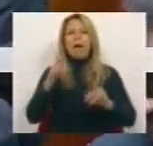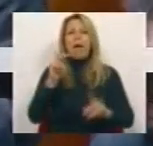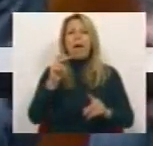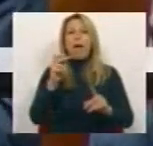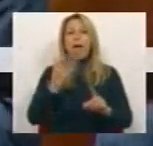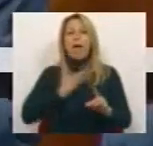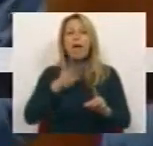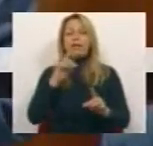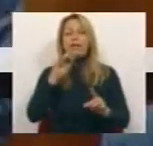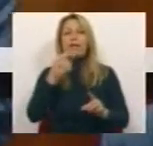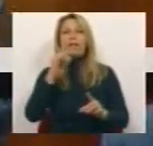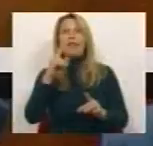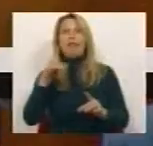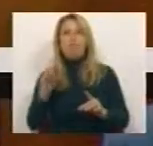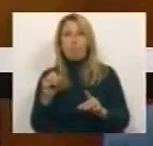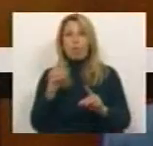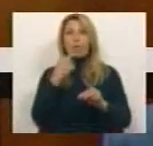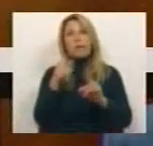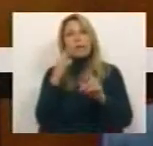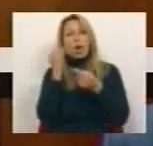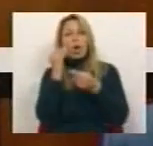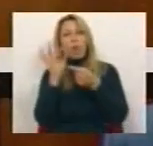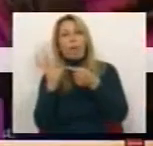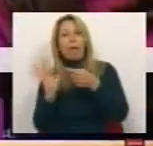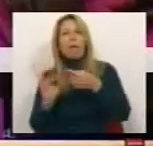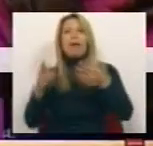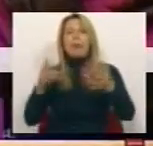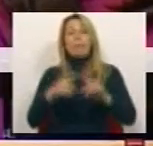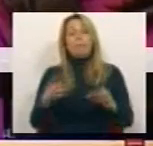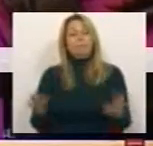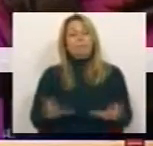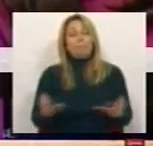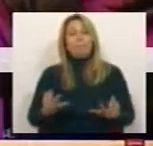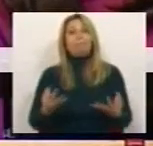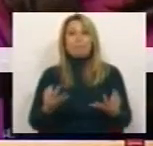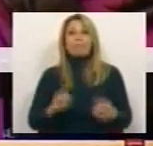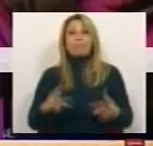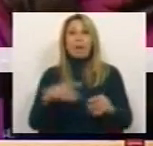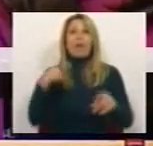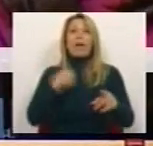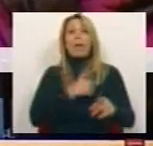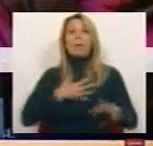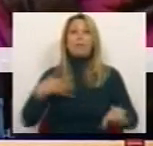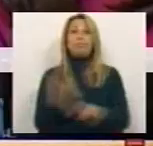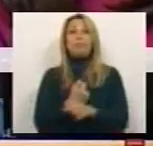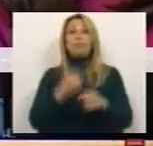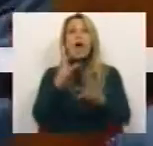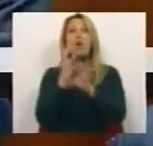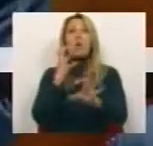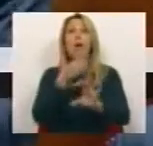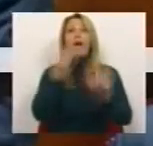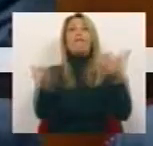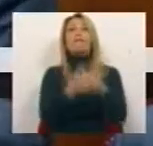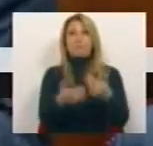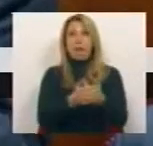Sim, seria a nova empresa concessionária a comprar autocarros. Já agora, autocarros velhos, autocarros que poderiam ser a diesel e